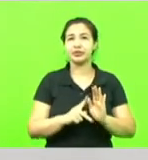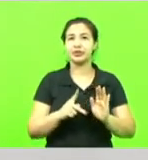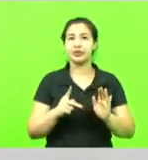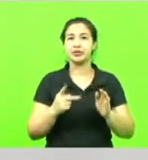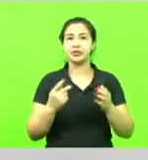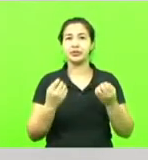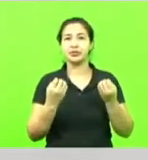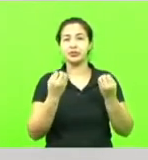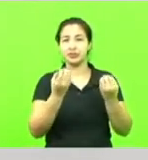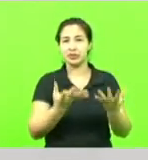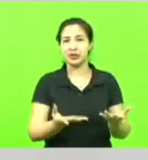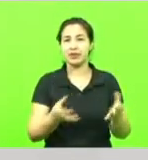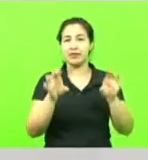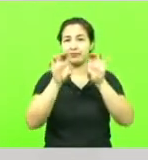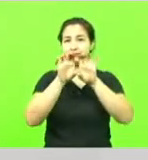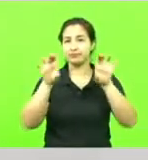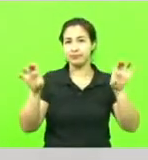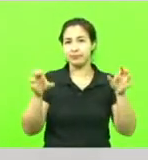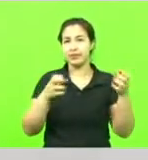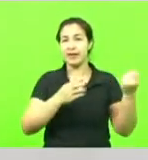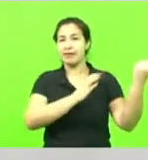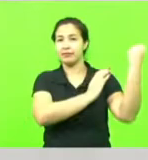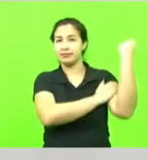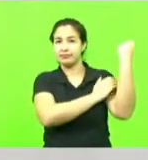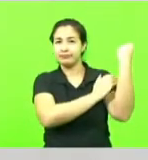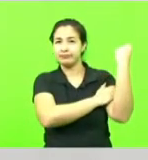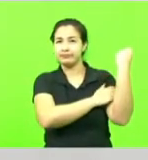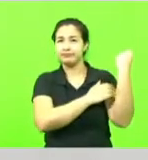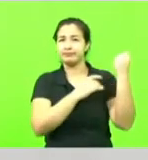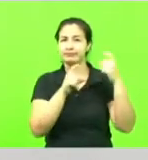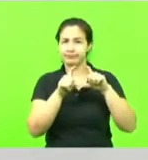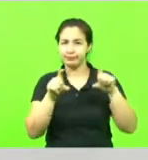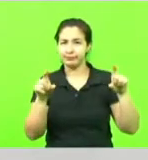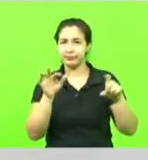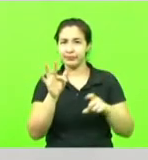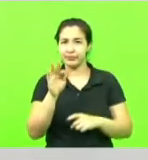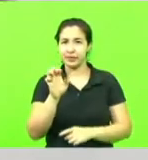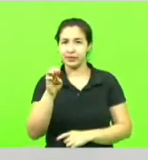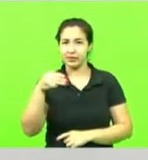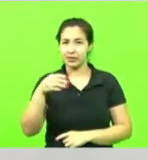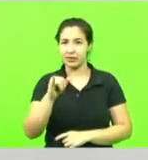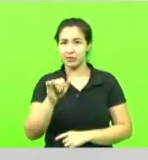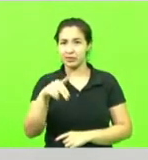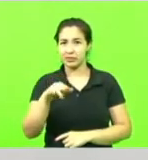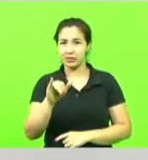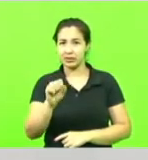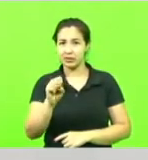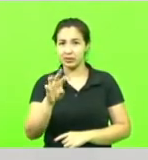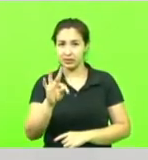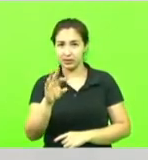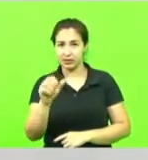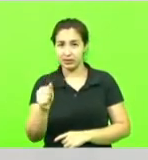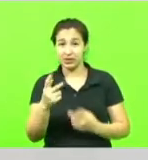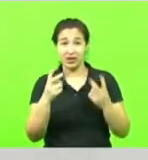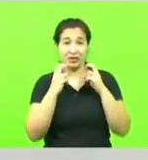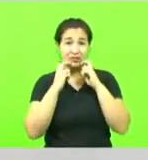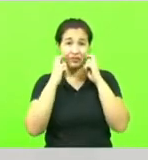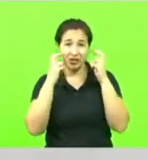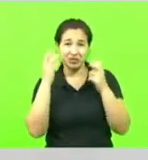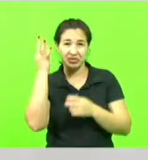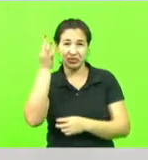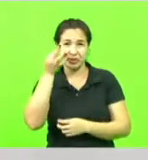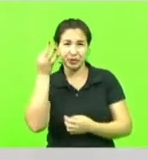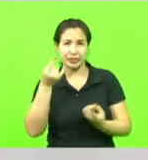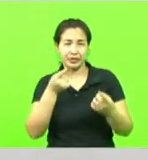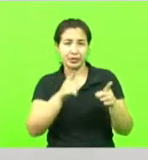Feminista, escrito bem grandão, assim, com título, grandão, bonitão, né? O comunista, eles têm medo, têm vergonha, dizem que isso é teoria da conspiração, eles não